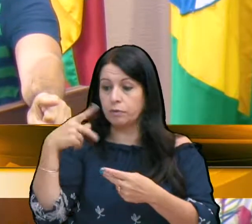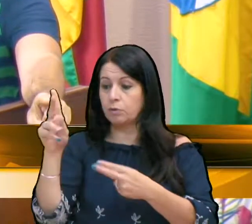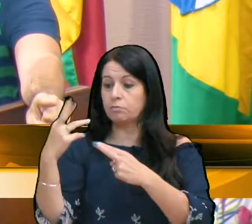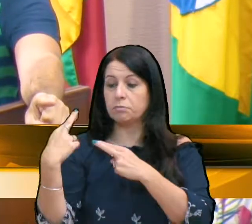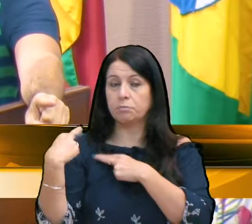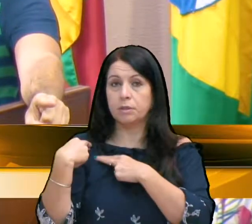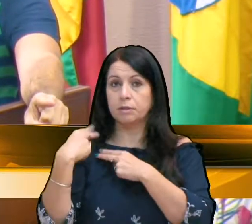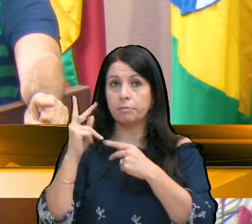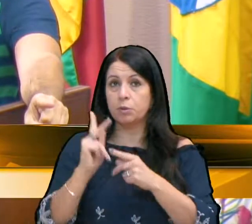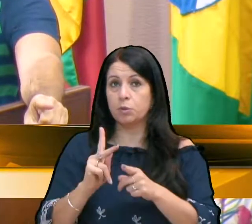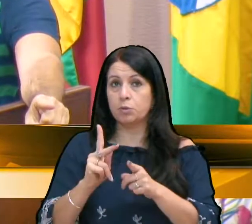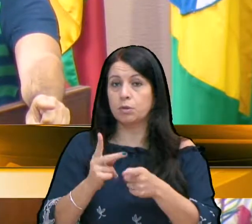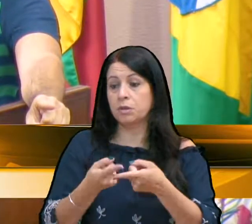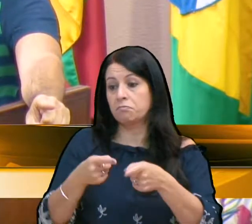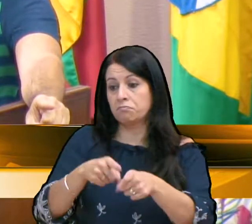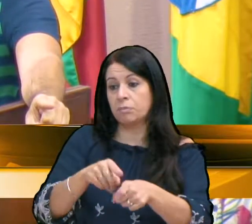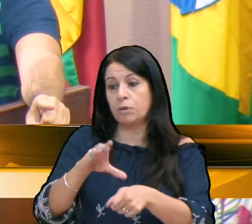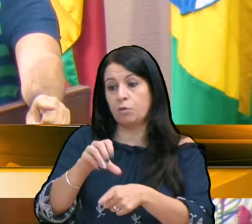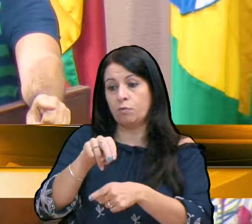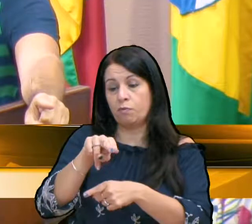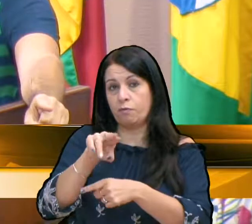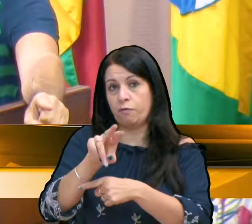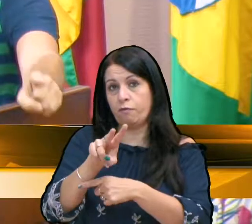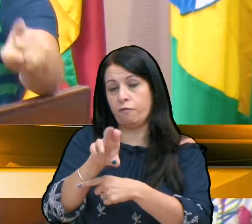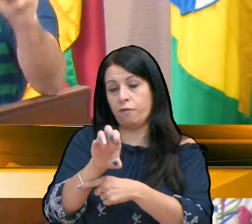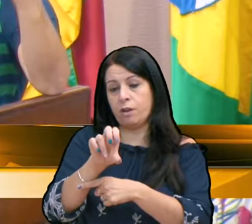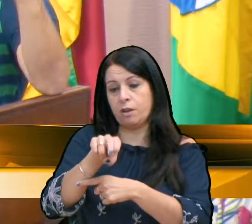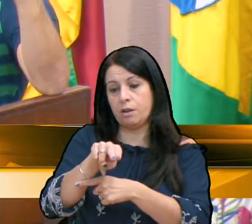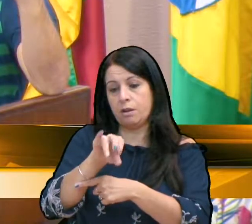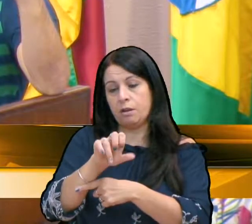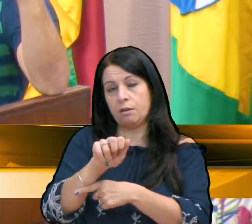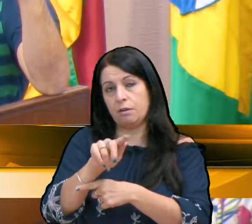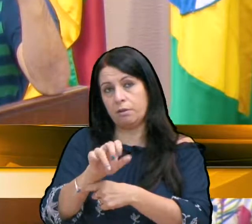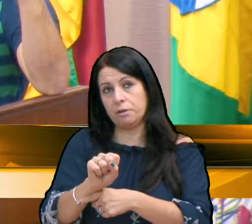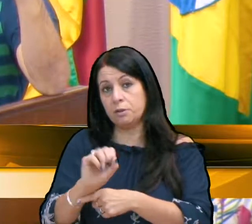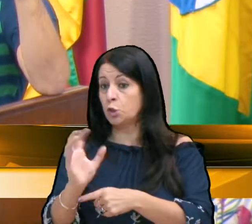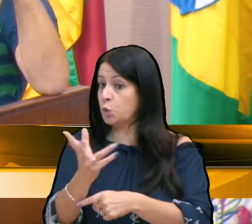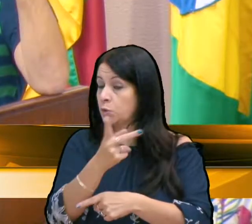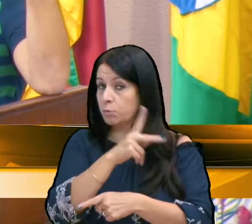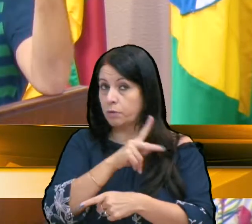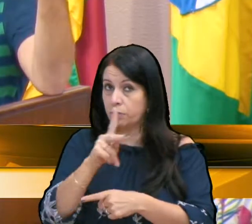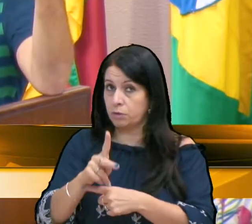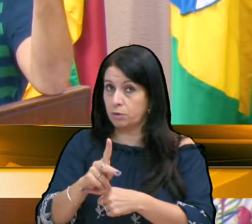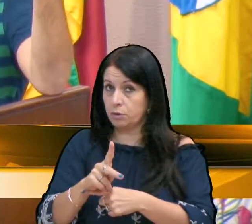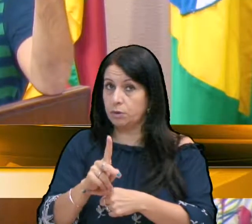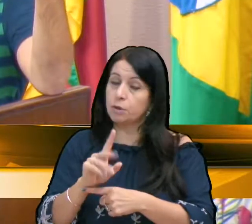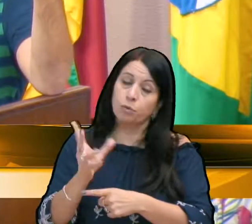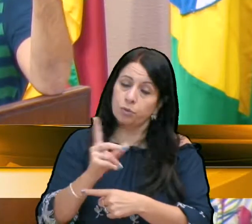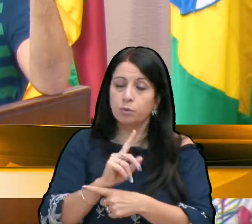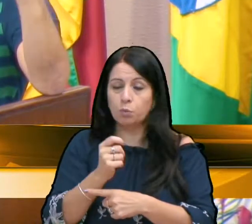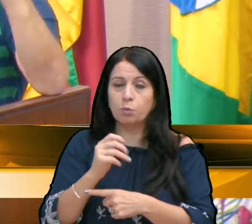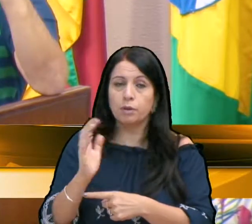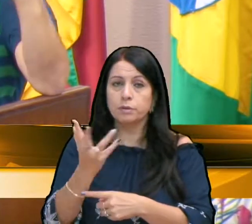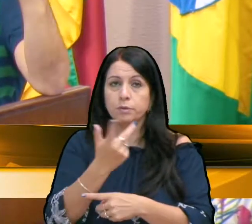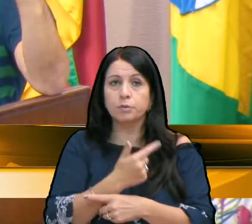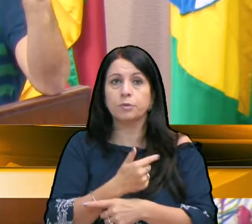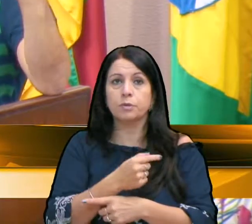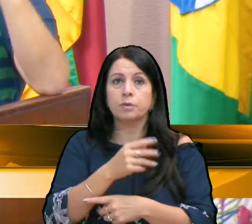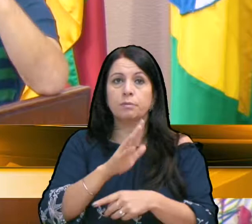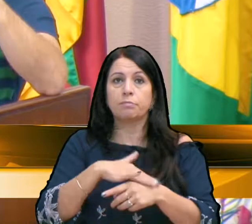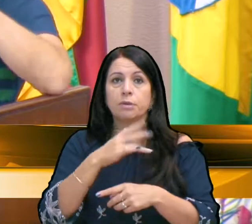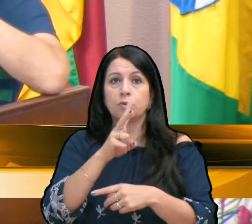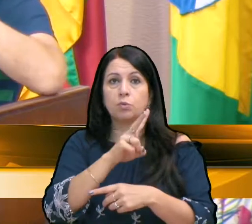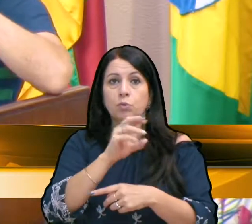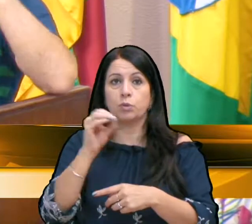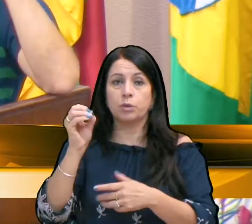conveniadas. Isso não sou eu que estou falando. Todas as professoras, todas não vou dizer, mas a grande maioria, eu recebi mais de 200 atos